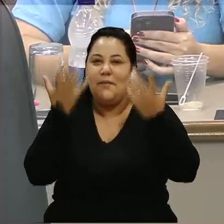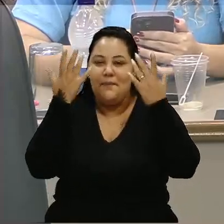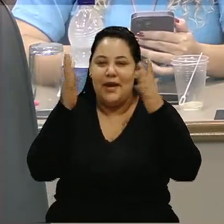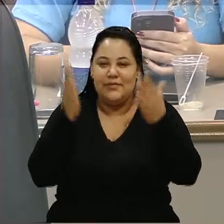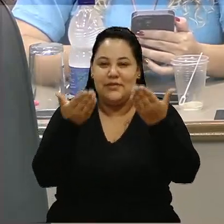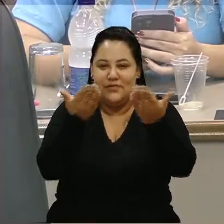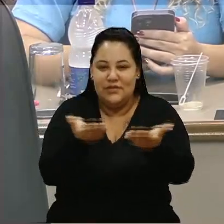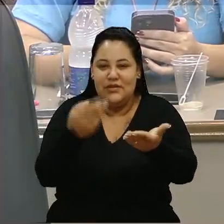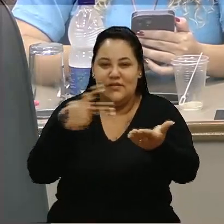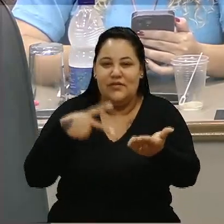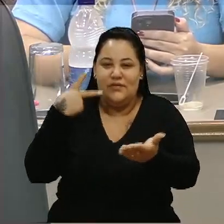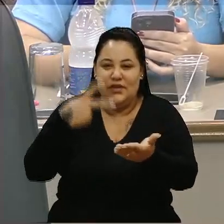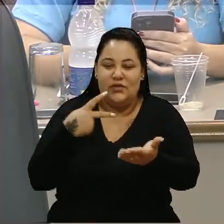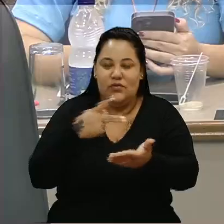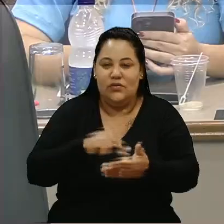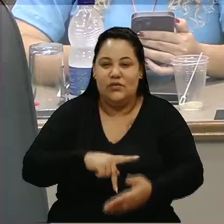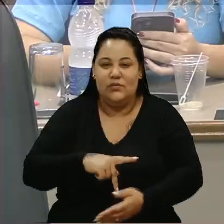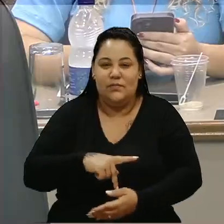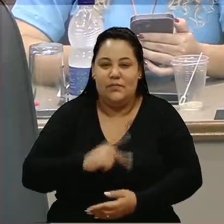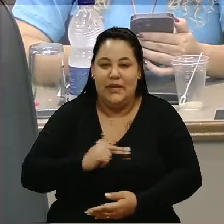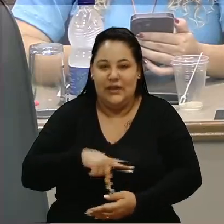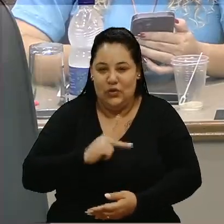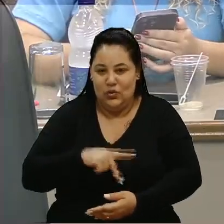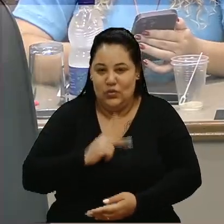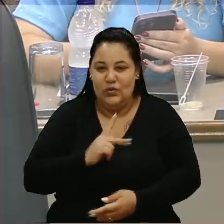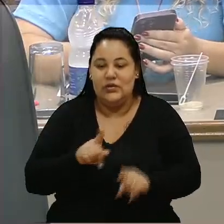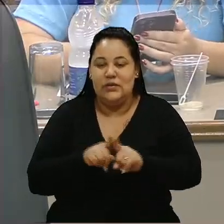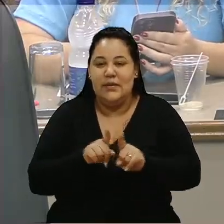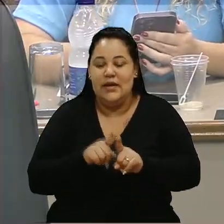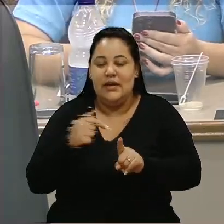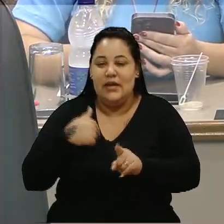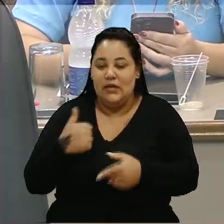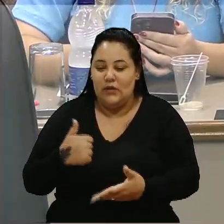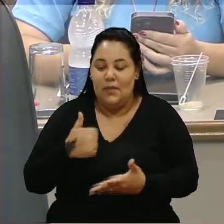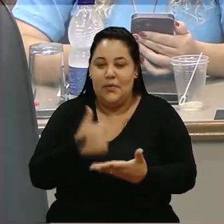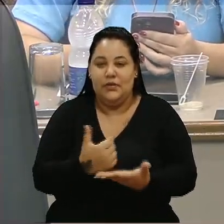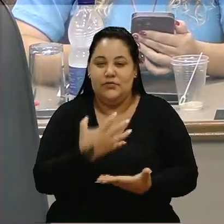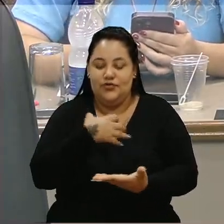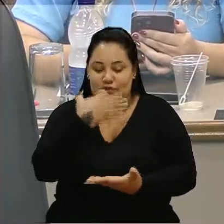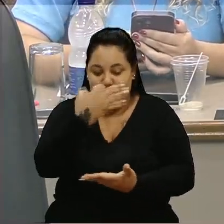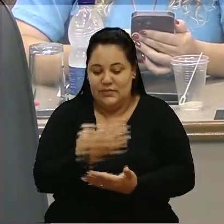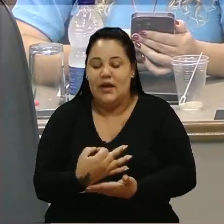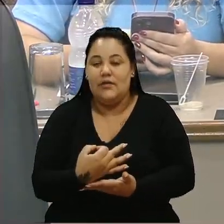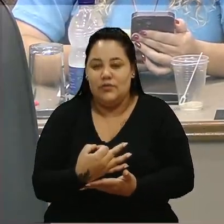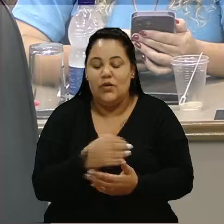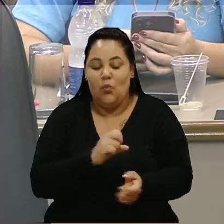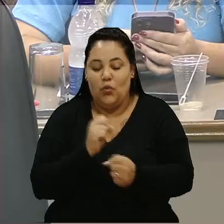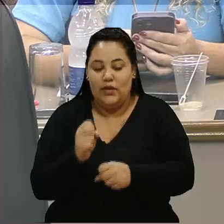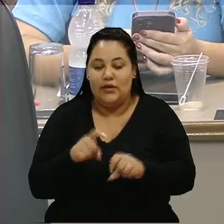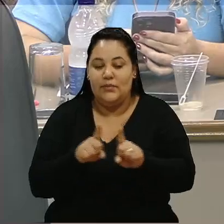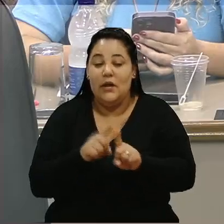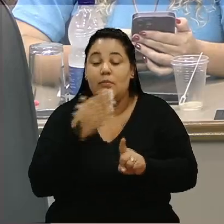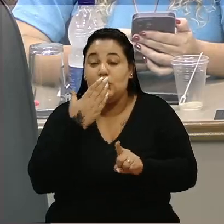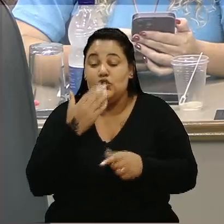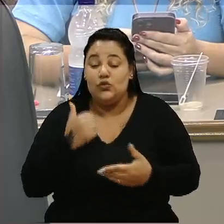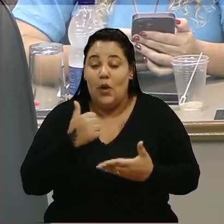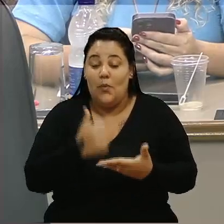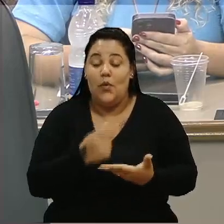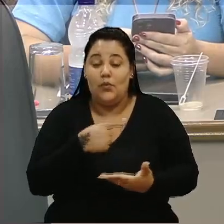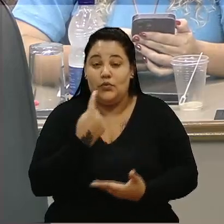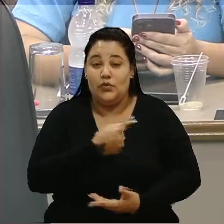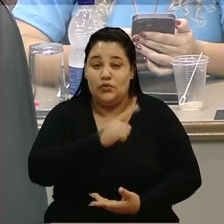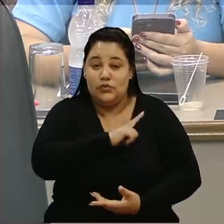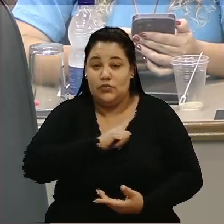vereador Pedro Rodrigues, e eu vou estar apoiando também, na medida do possível, ali, pedindo apoio para o nosso